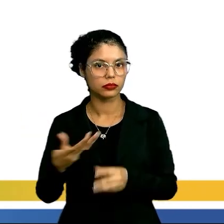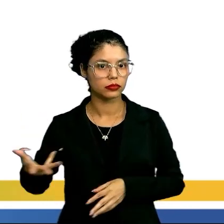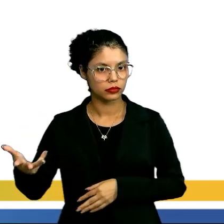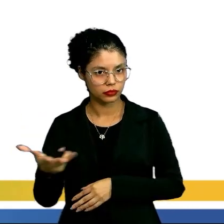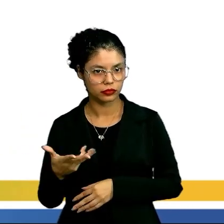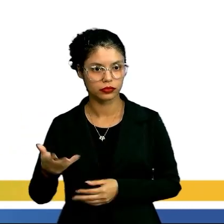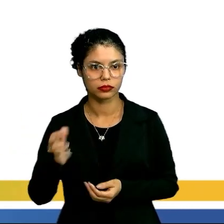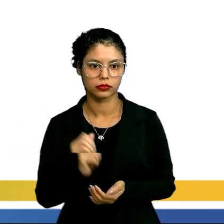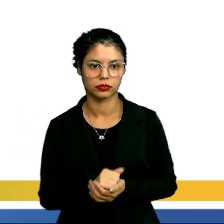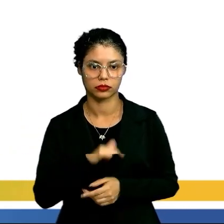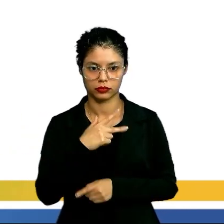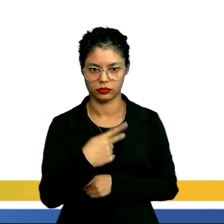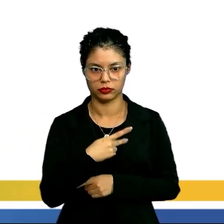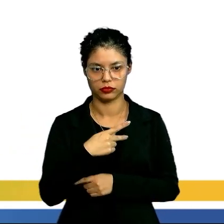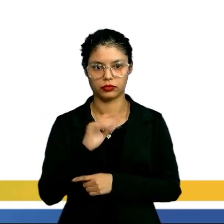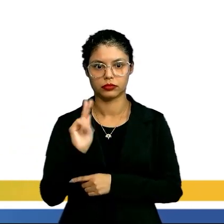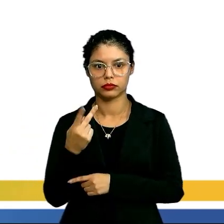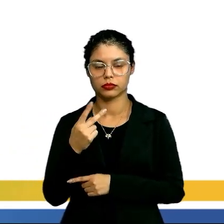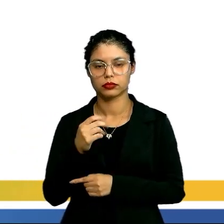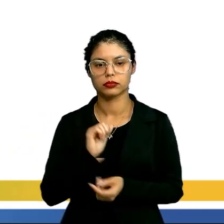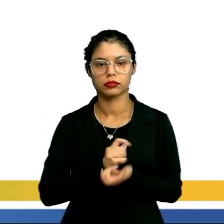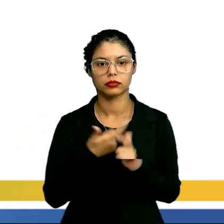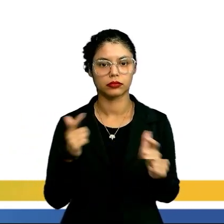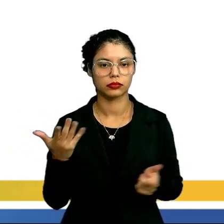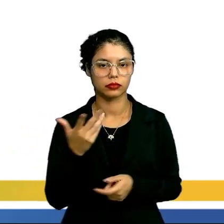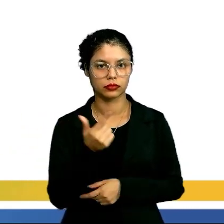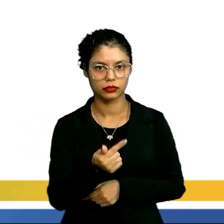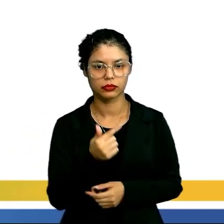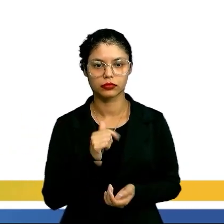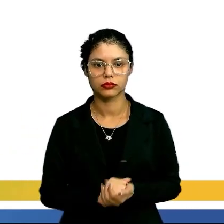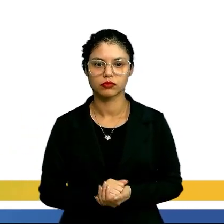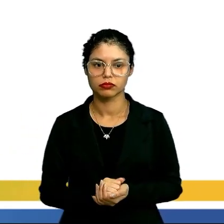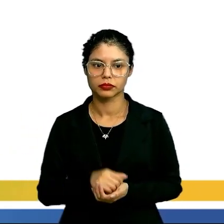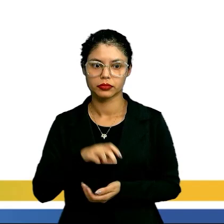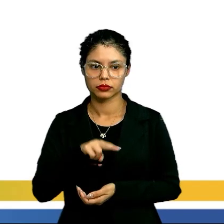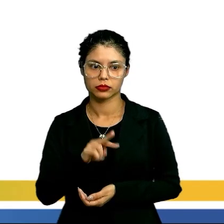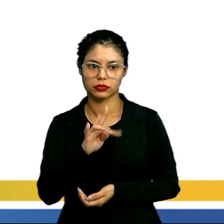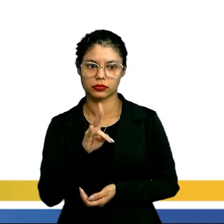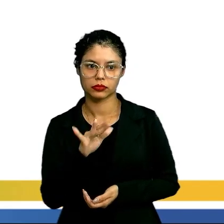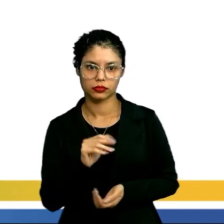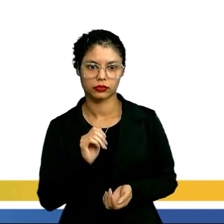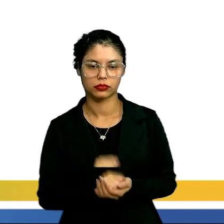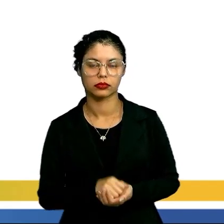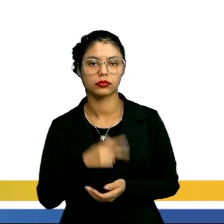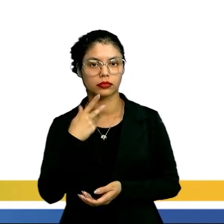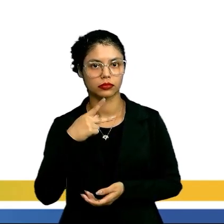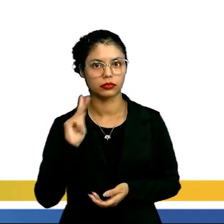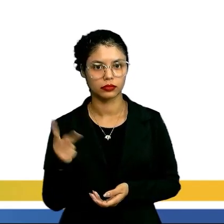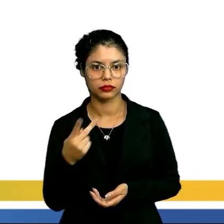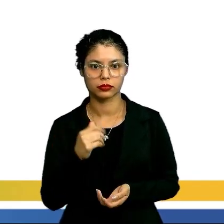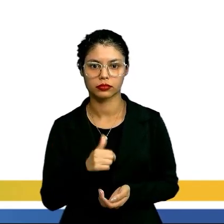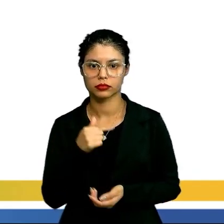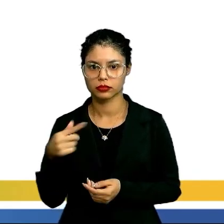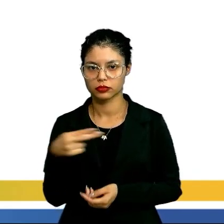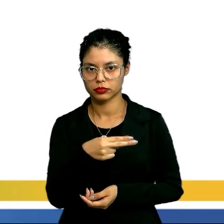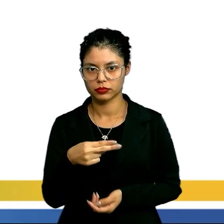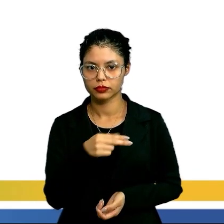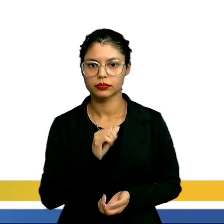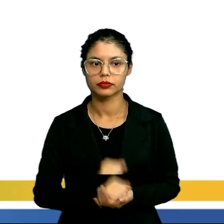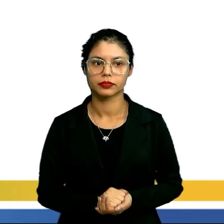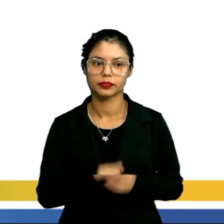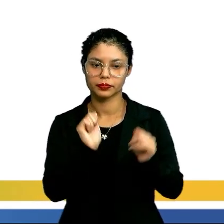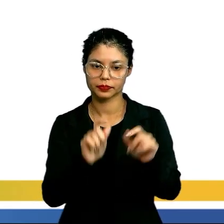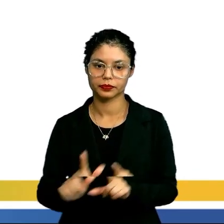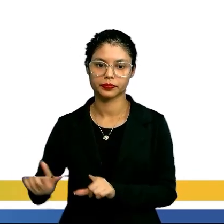básica, eu tenho o pH maior que 7. E substâncias neutras, eu também vou ter esse pH igual a 7. Perfeito?